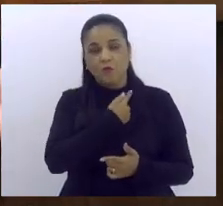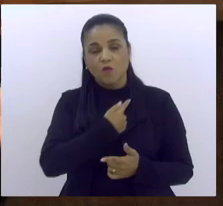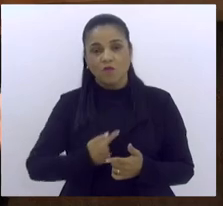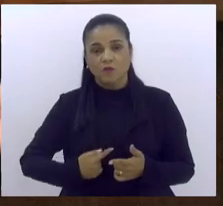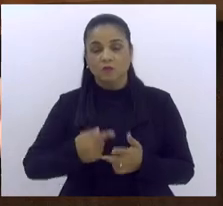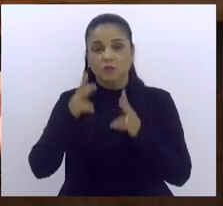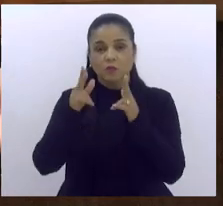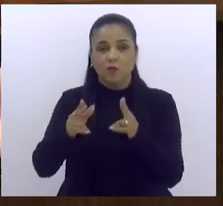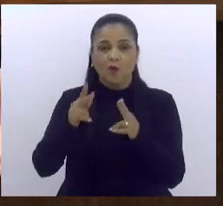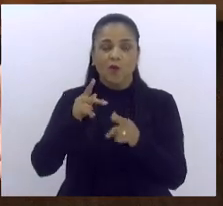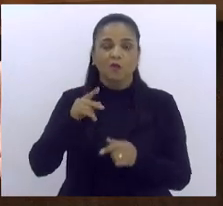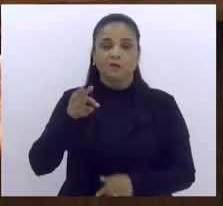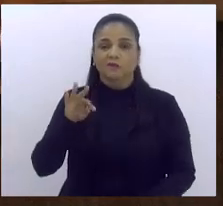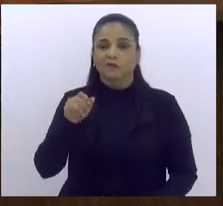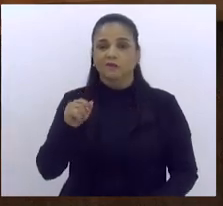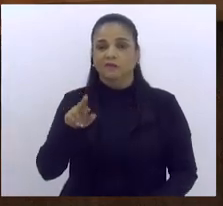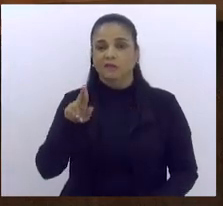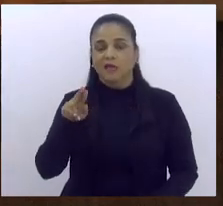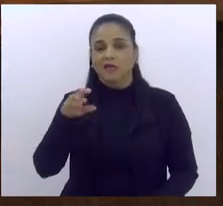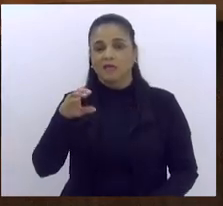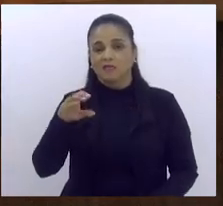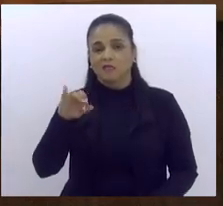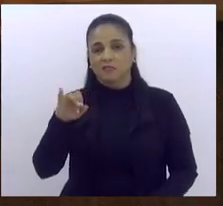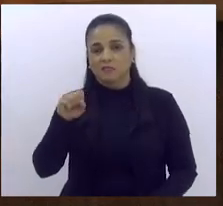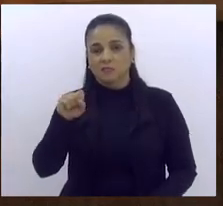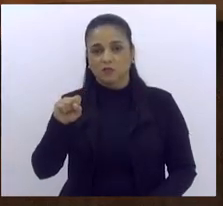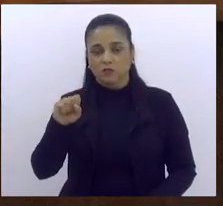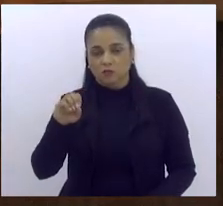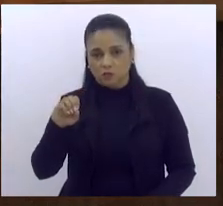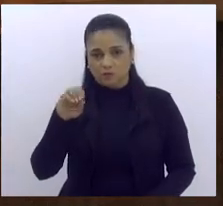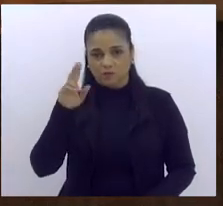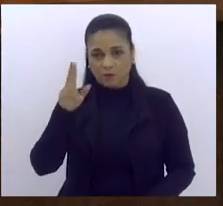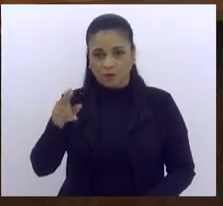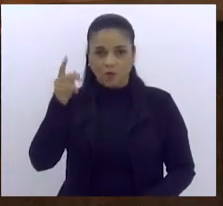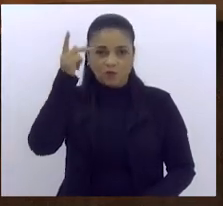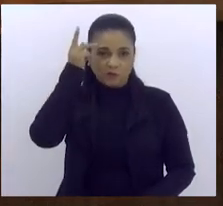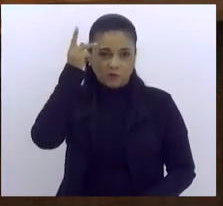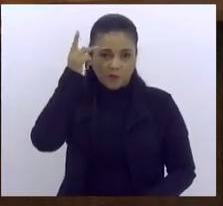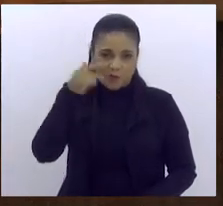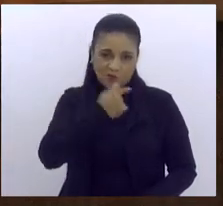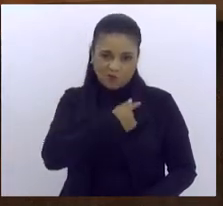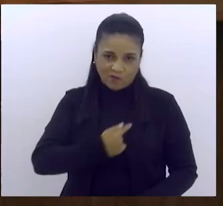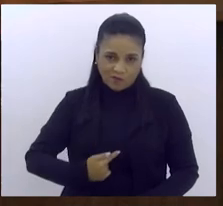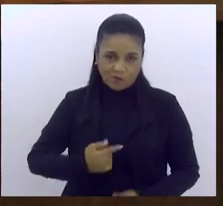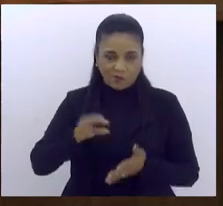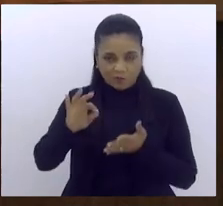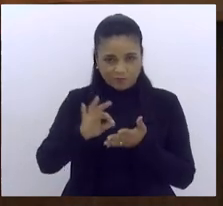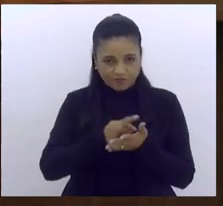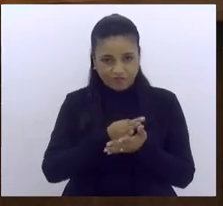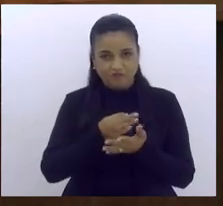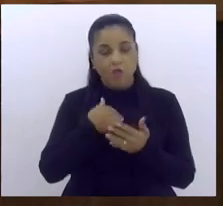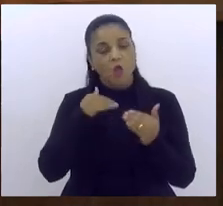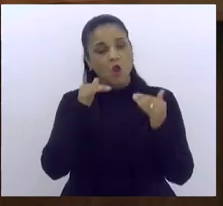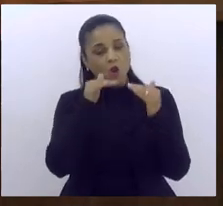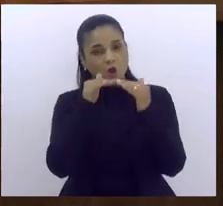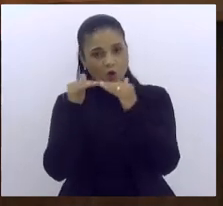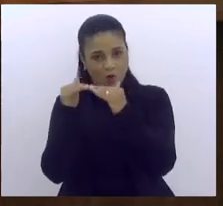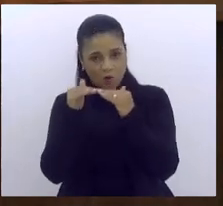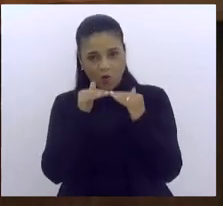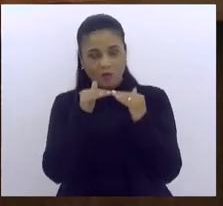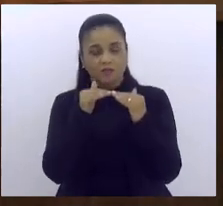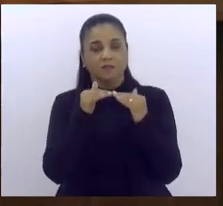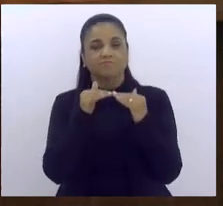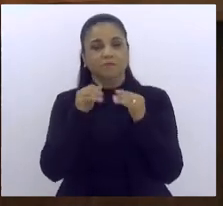Tarcísio de São Paulo sancionou. E é bom isso, a gente discorda em tanta coisa, mas tem algumas que a gente concorda, e nesses momentos